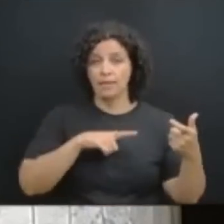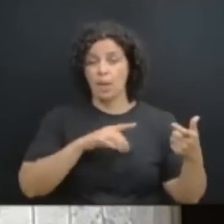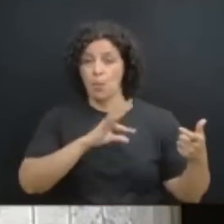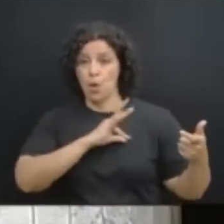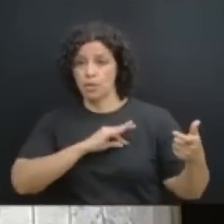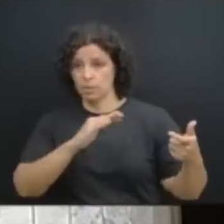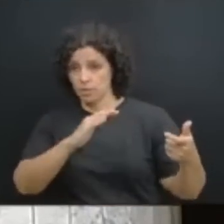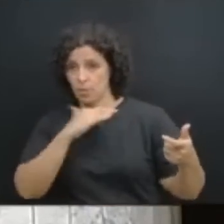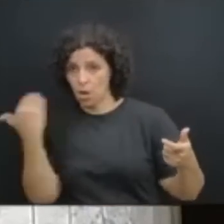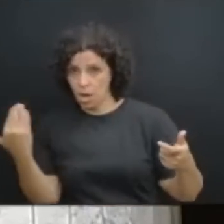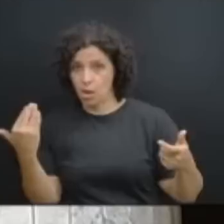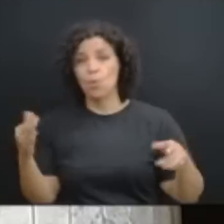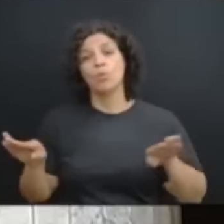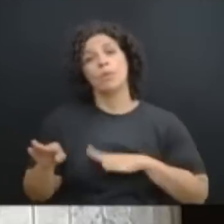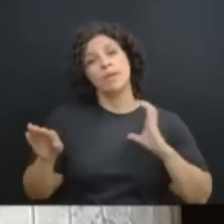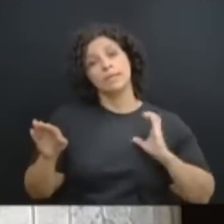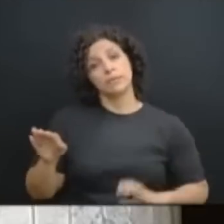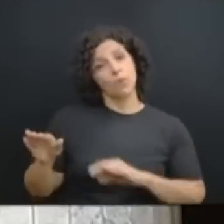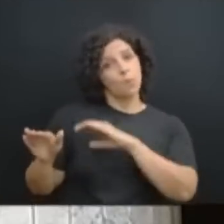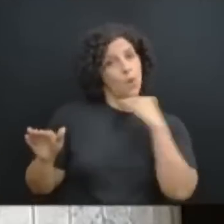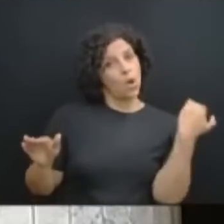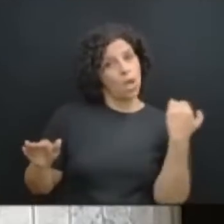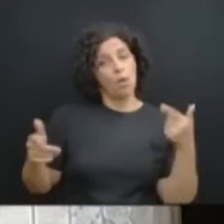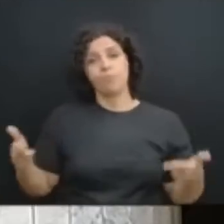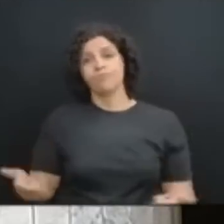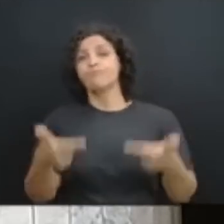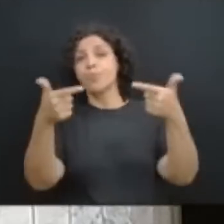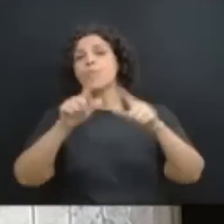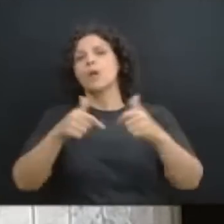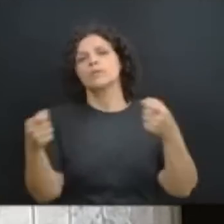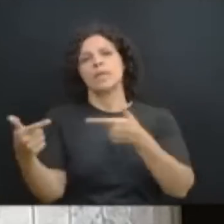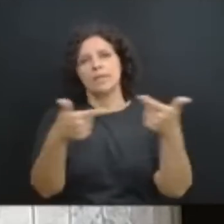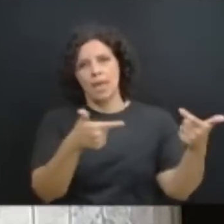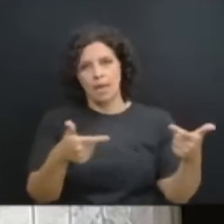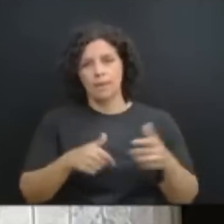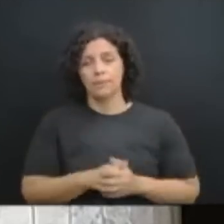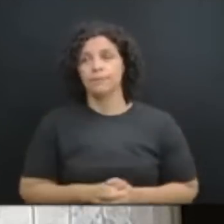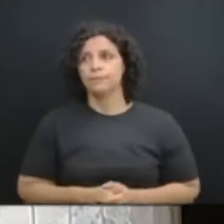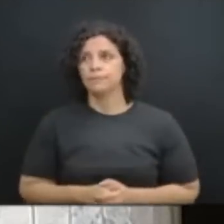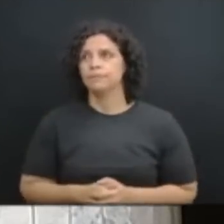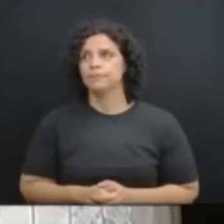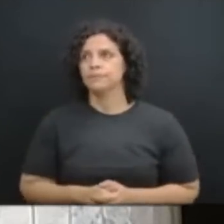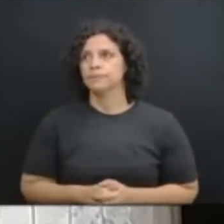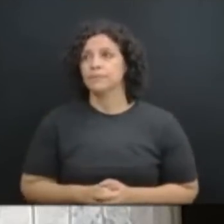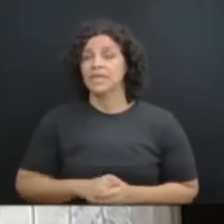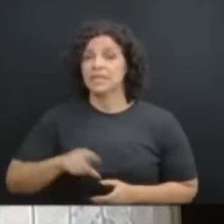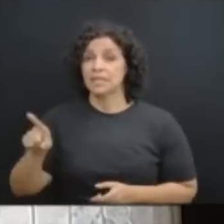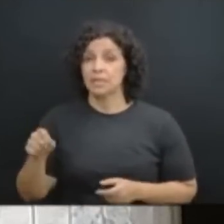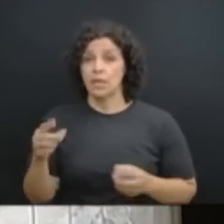lados. Porque se não houver, não é uma guerra, é um massacre.